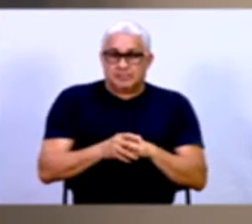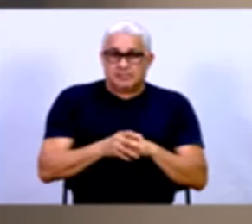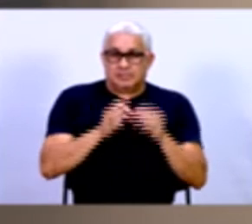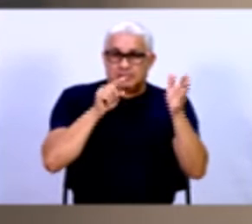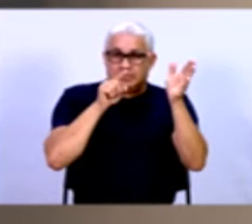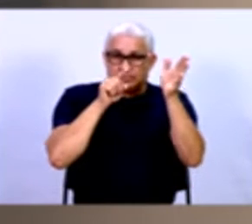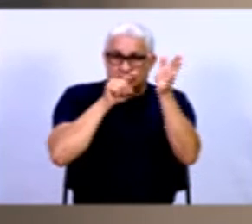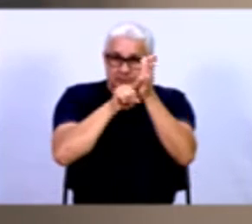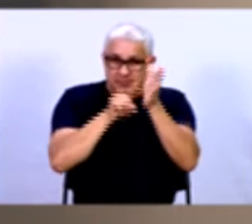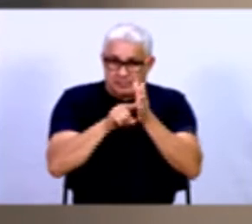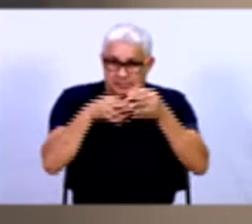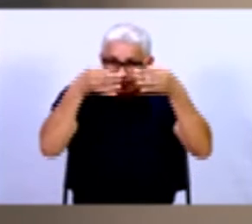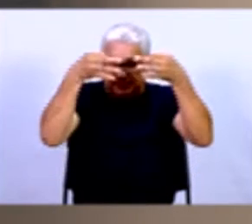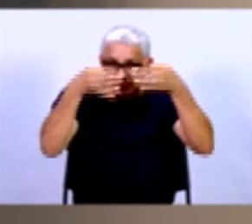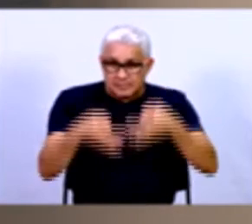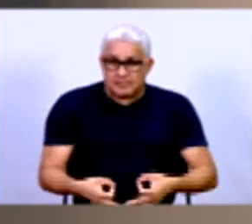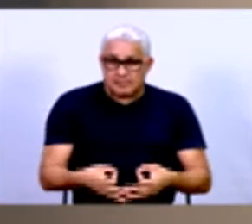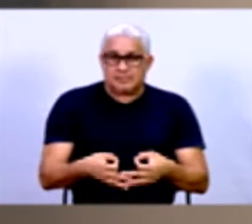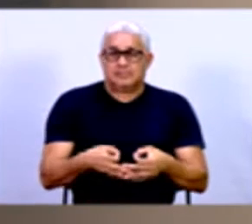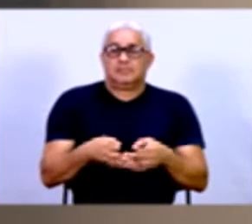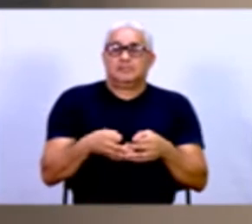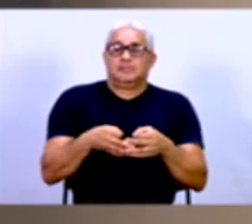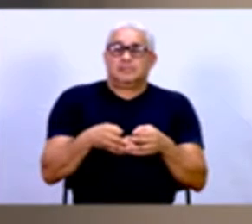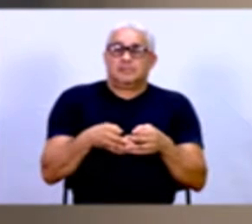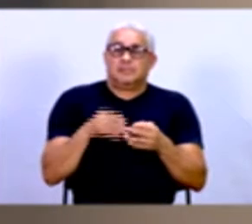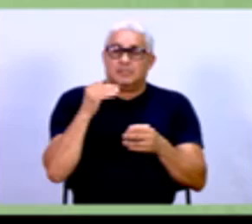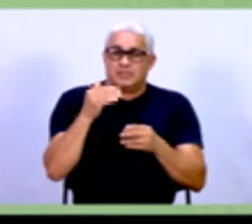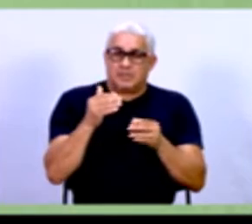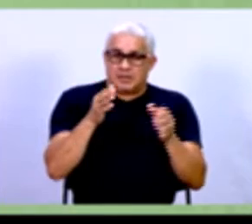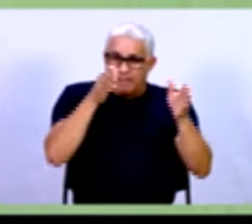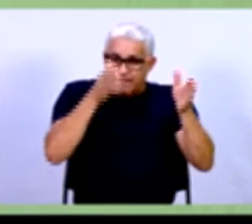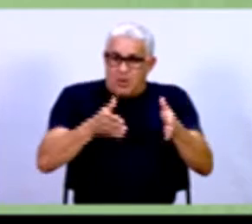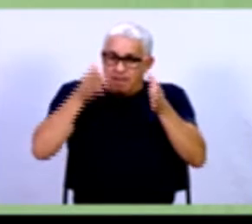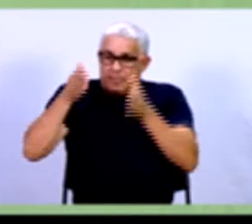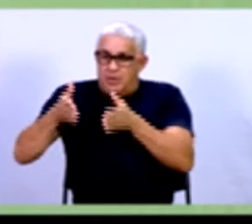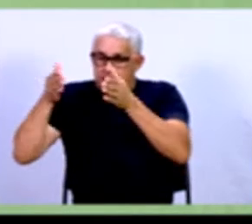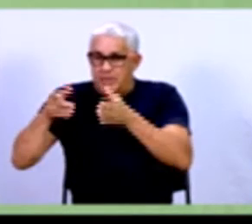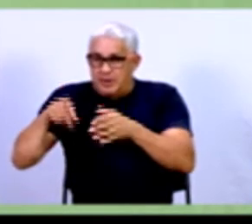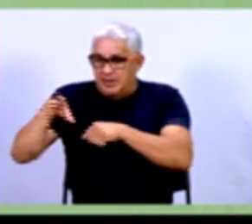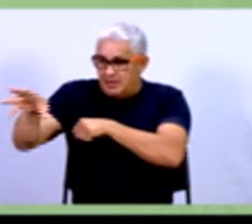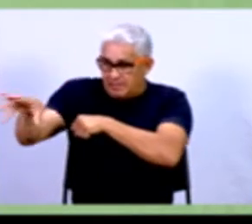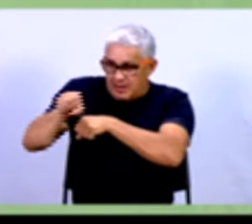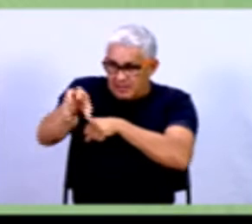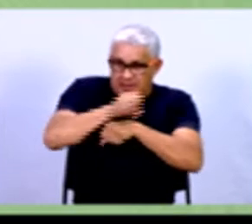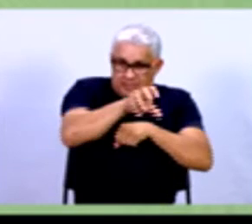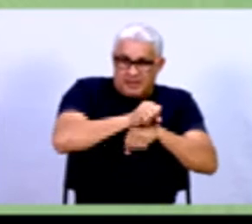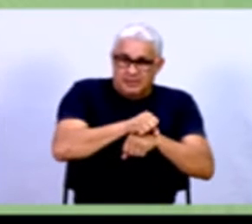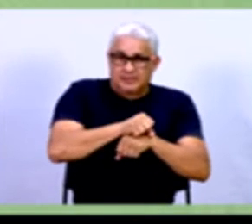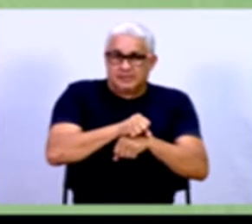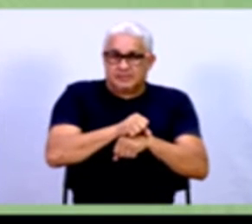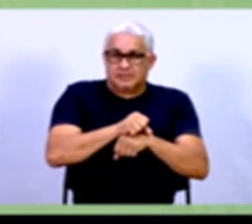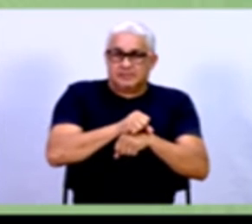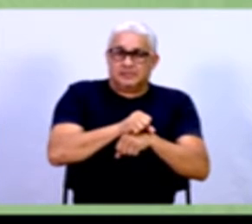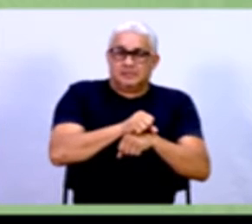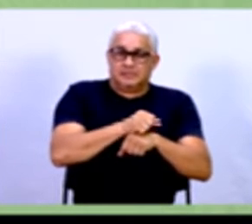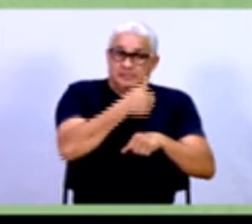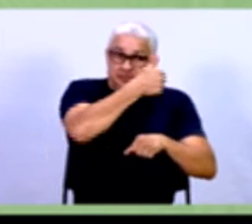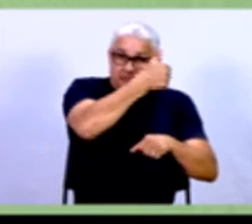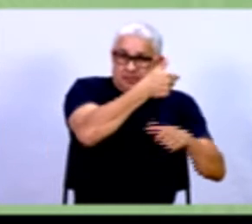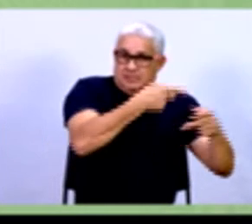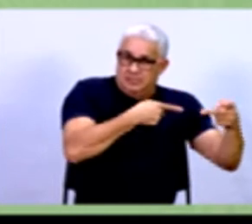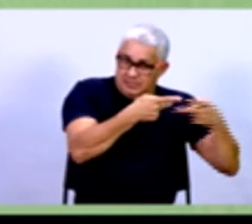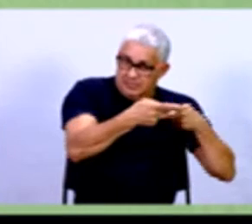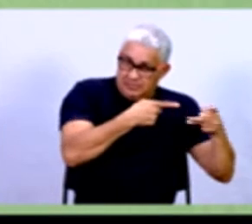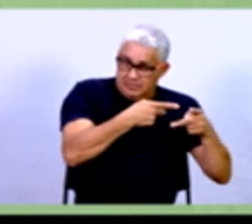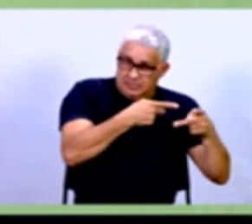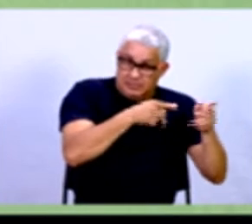questionário certinho para irmos para a próxima fase, que é a coleta de dados. Depois do planejamento, a gente deixou o